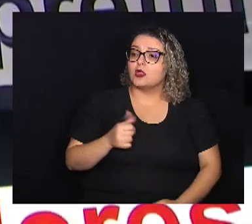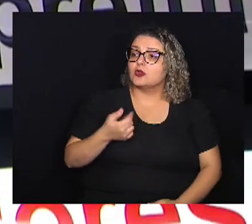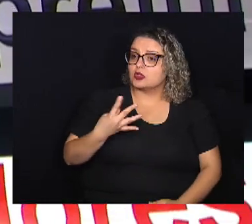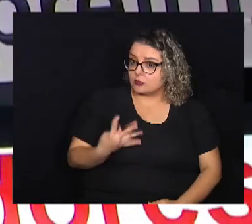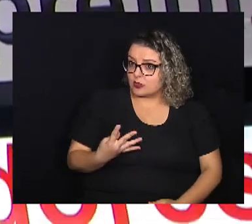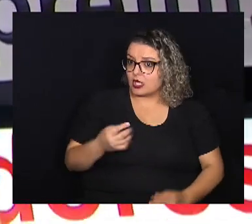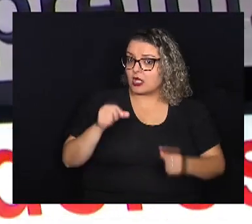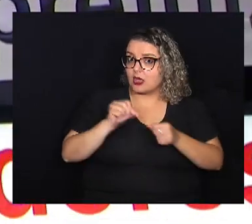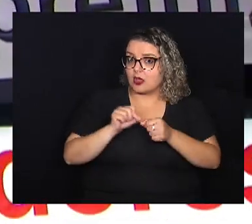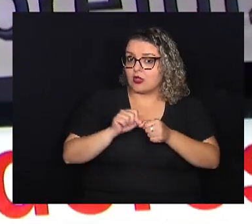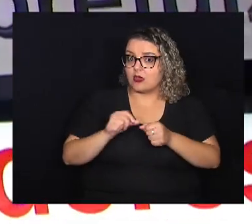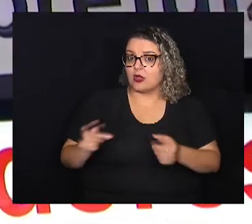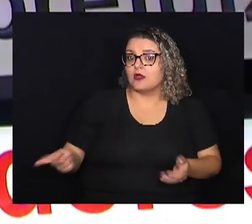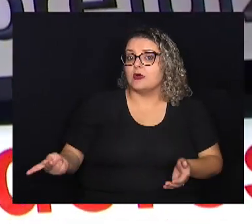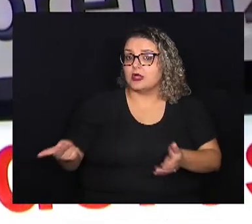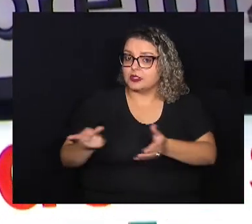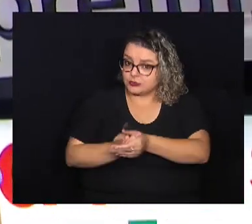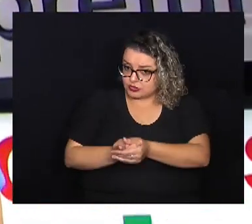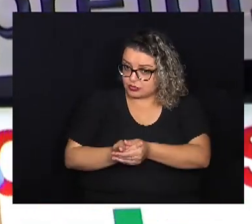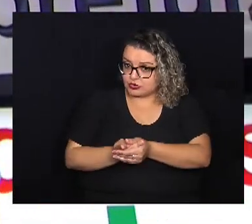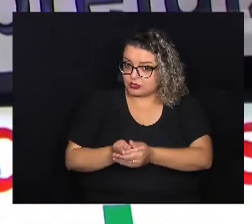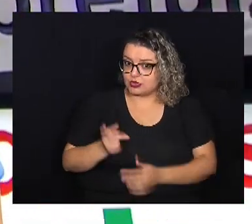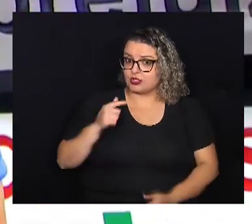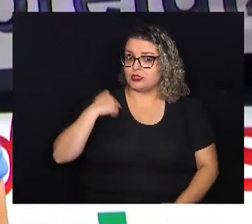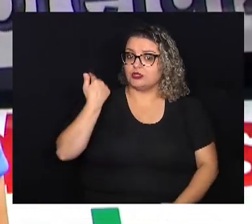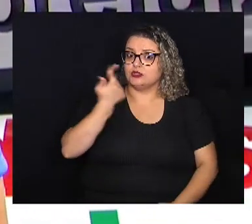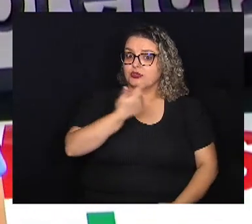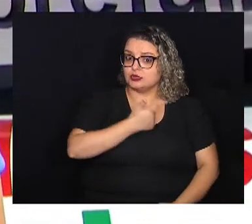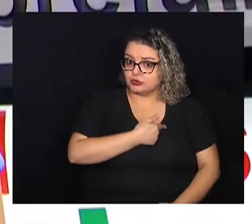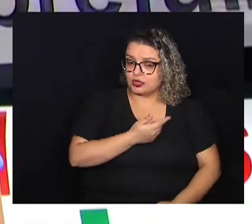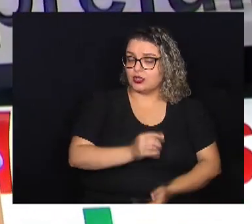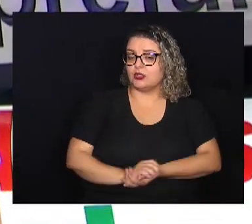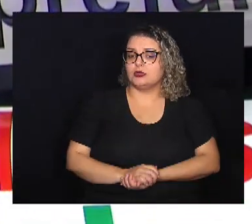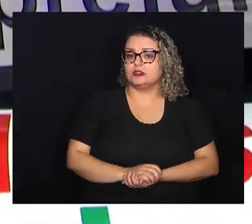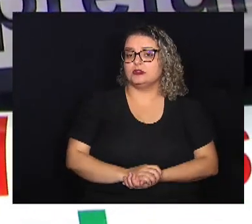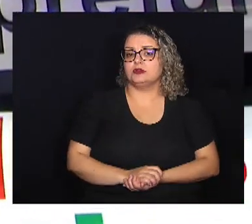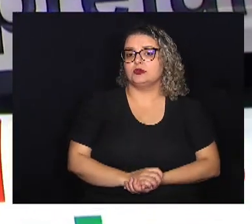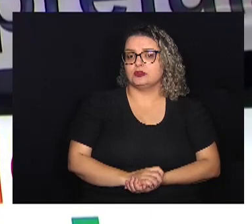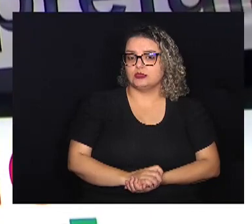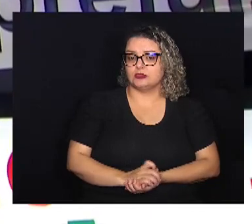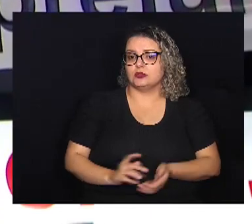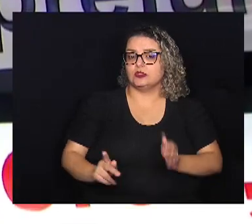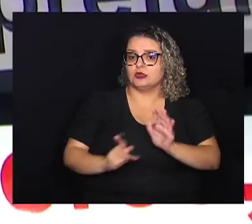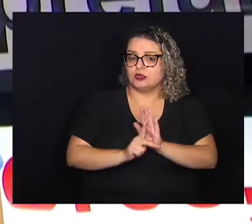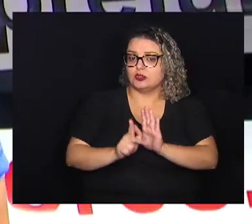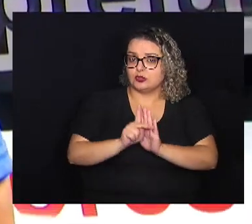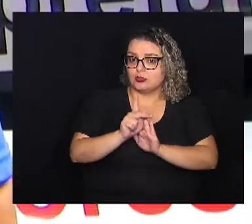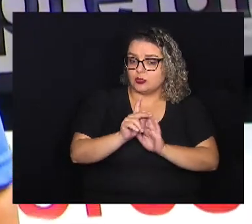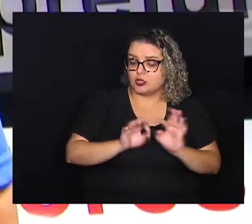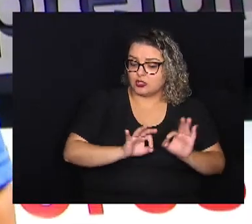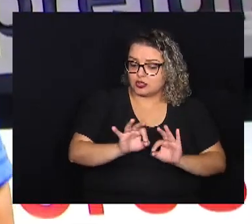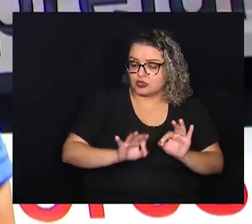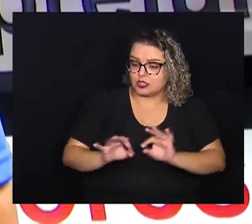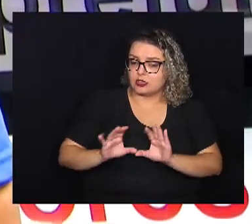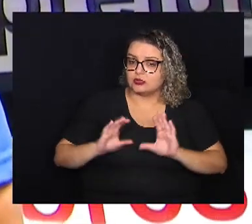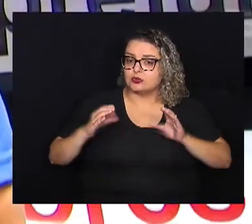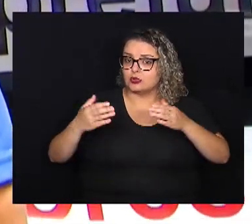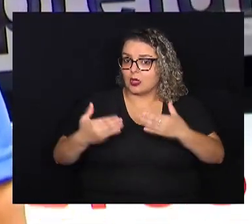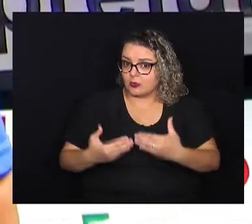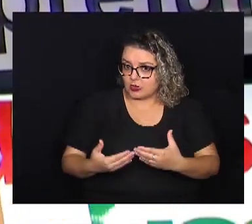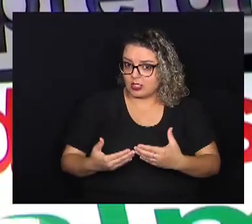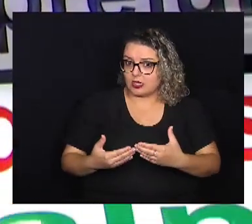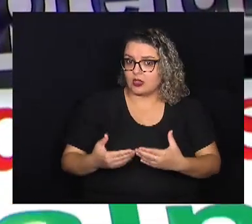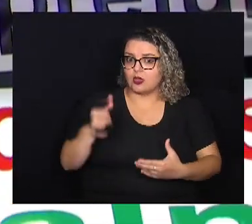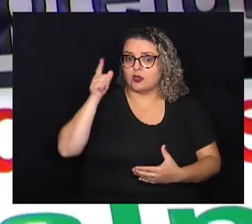feito um protocolo onde nós, através do projeto comunitário, nós conseguimos a